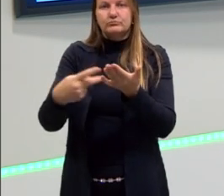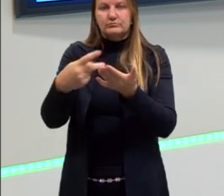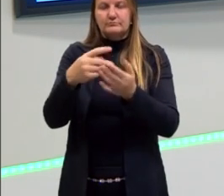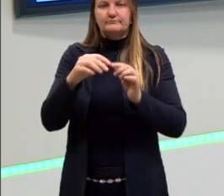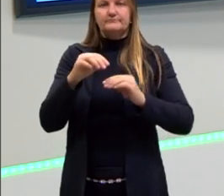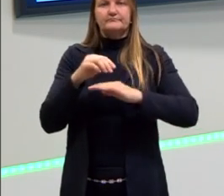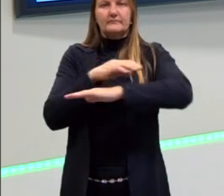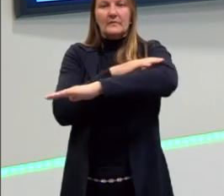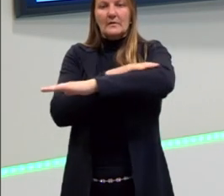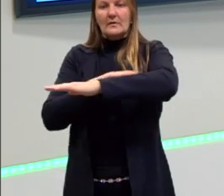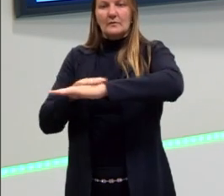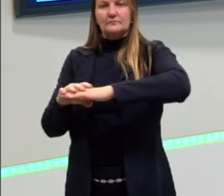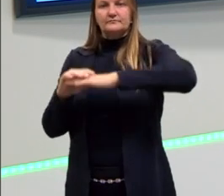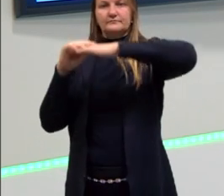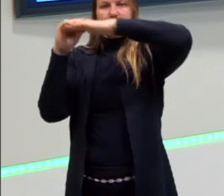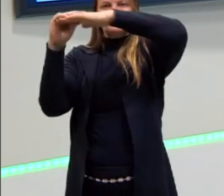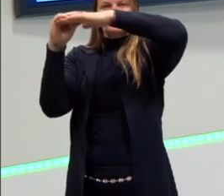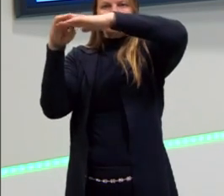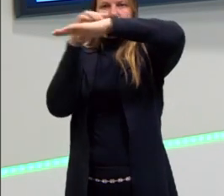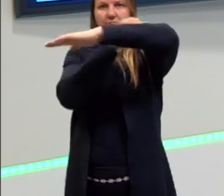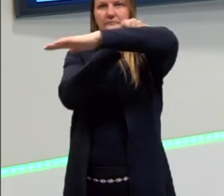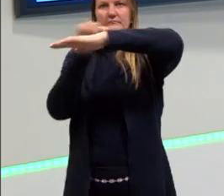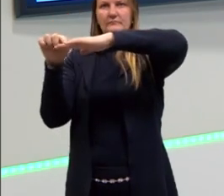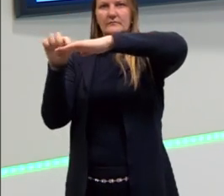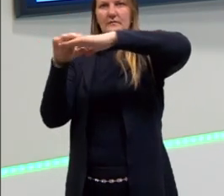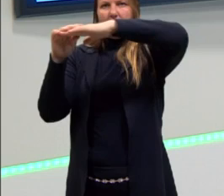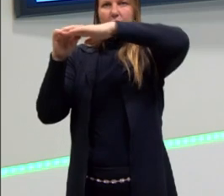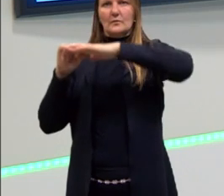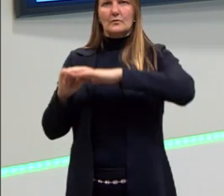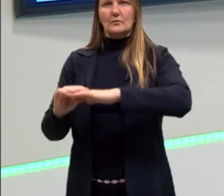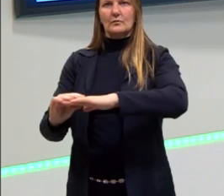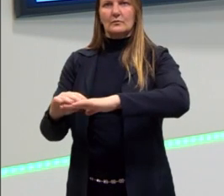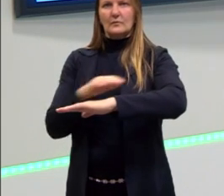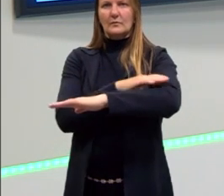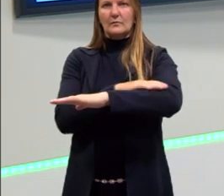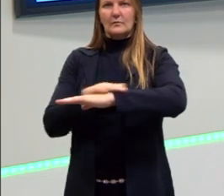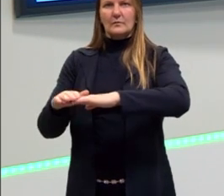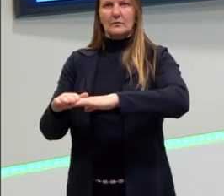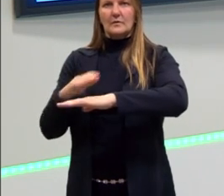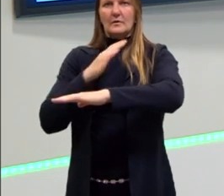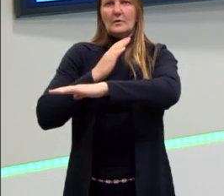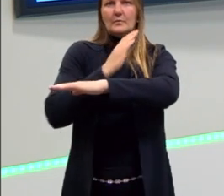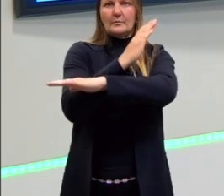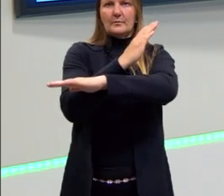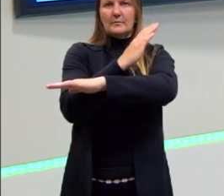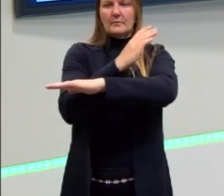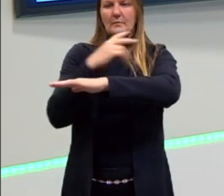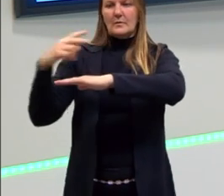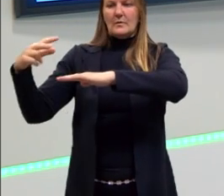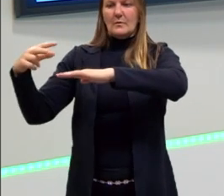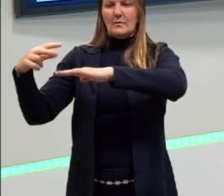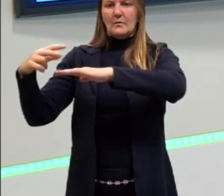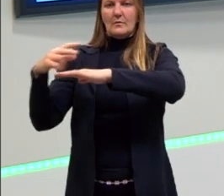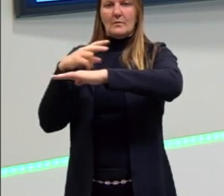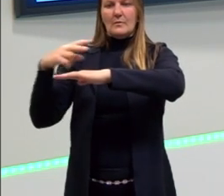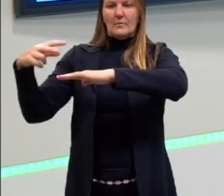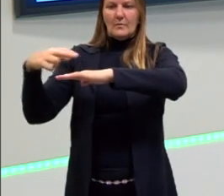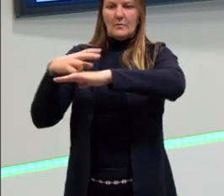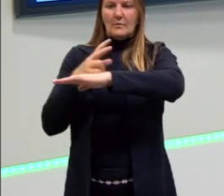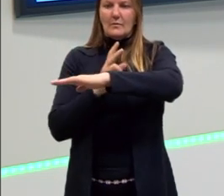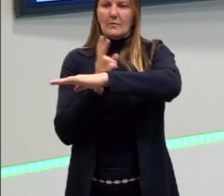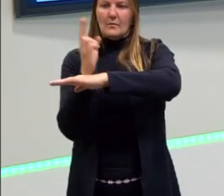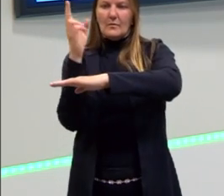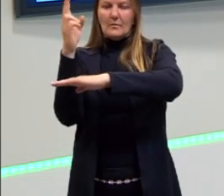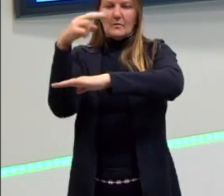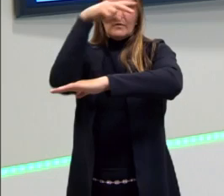e uma reta transversal identificando todos os ângulos e depois recortando assim como eu falei para vocês